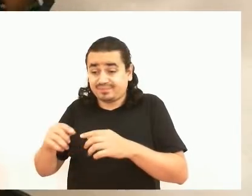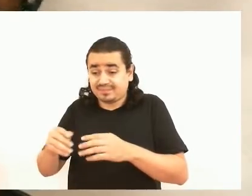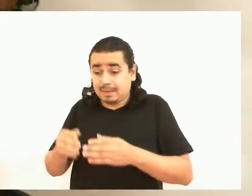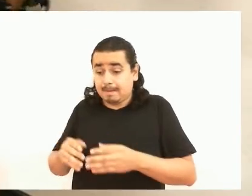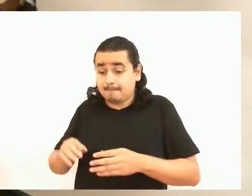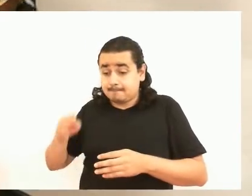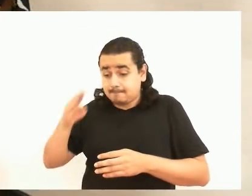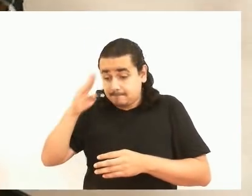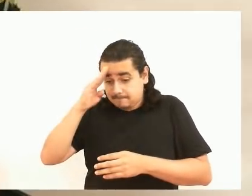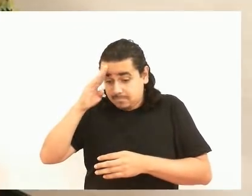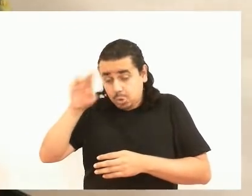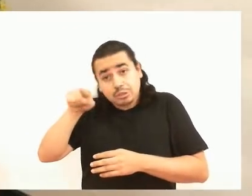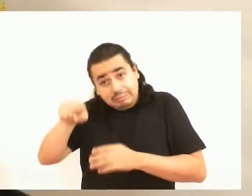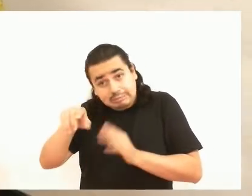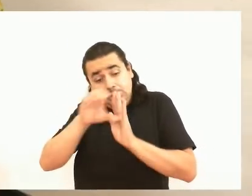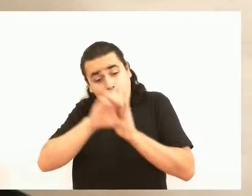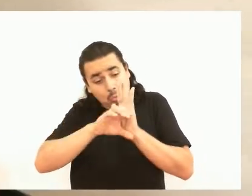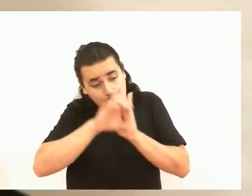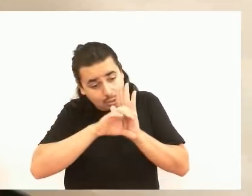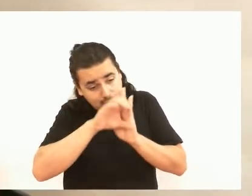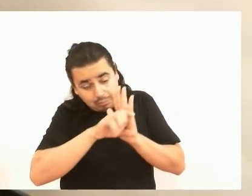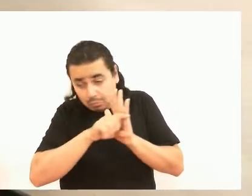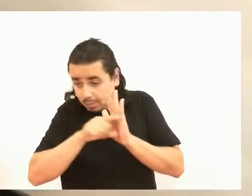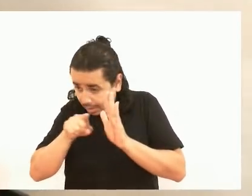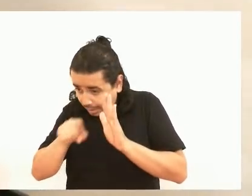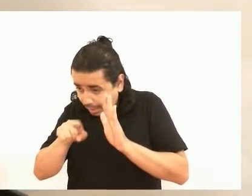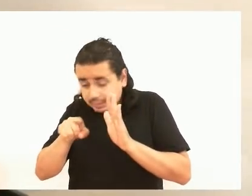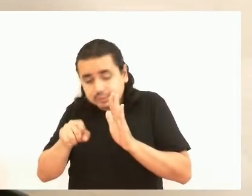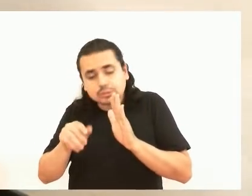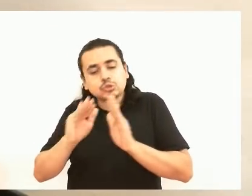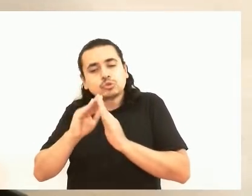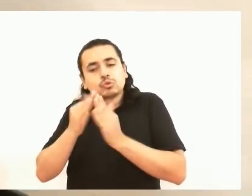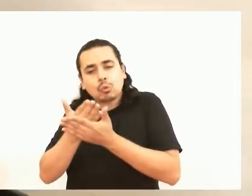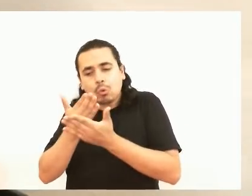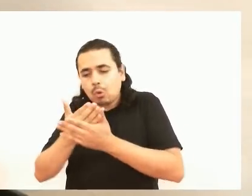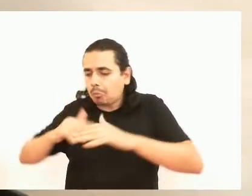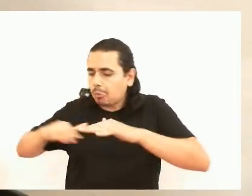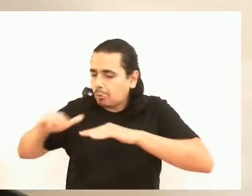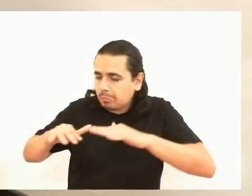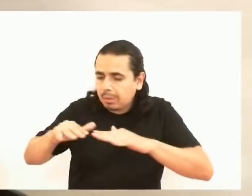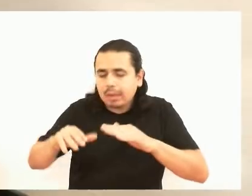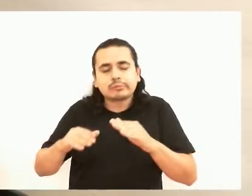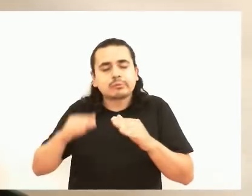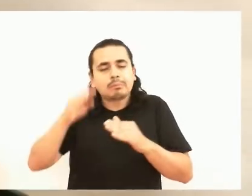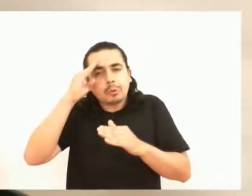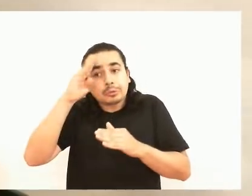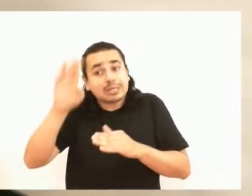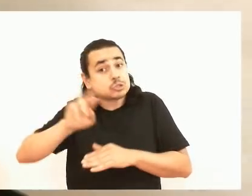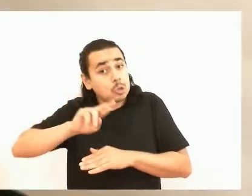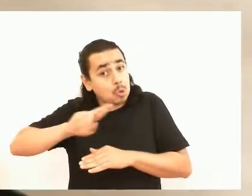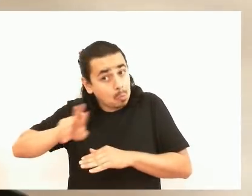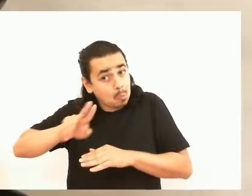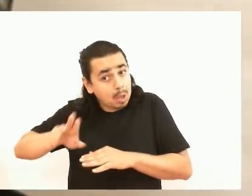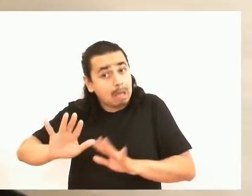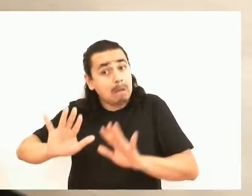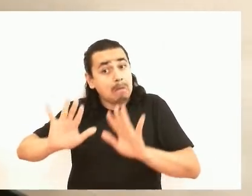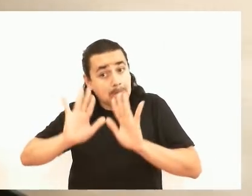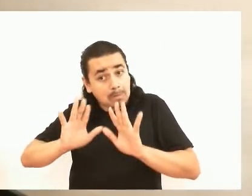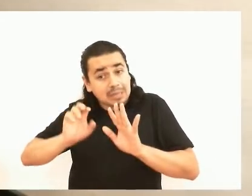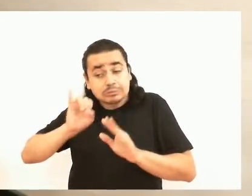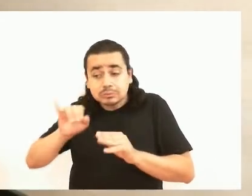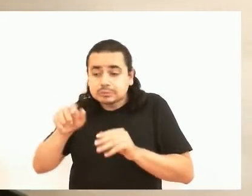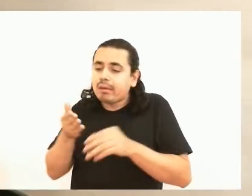prioridade curricular dessa escola o movimento o ou seja se você